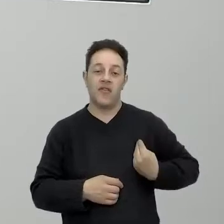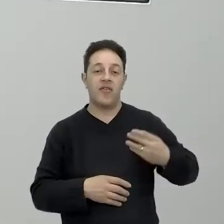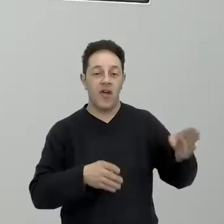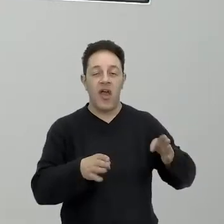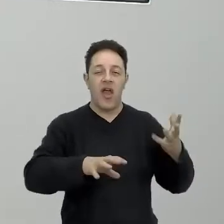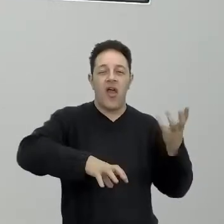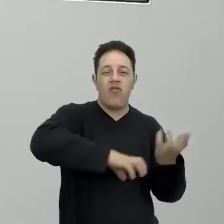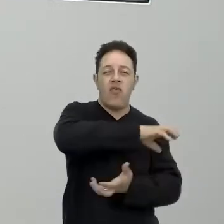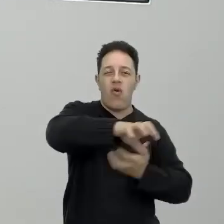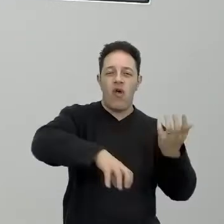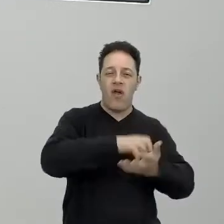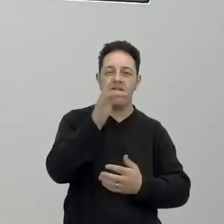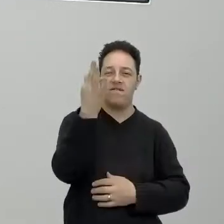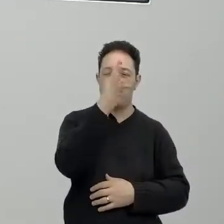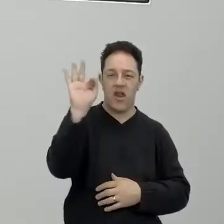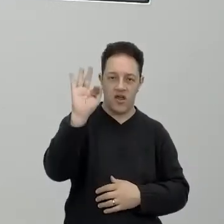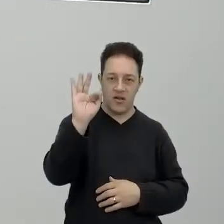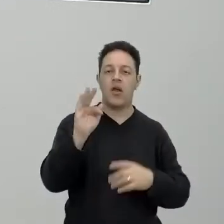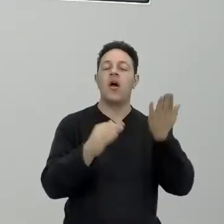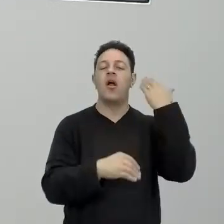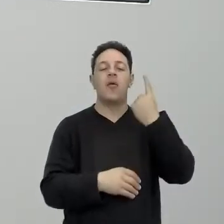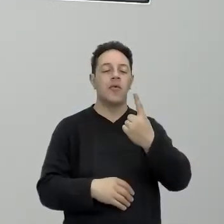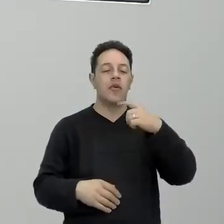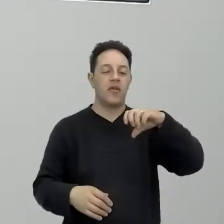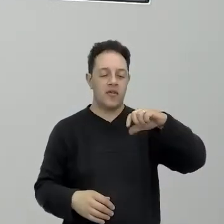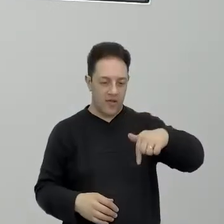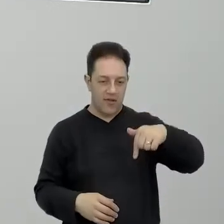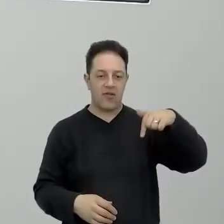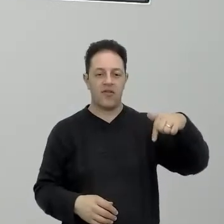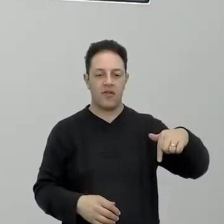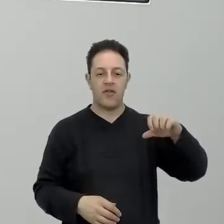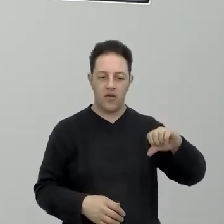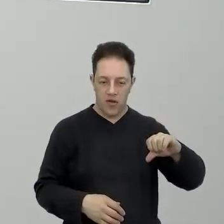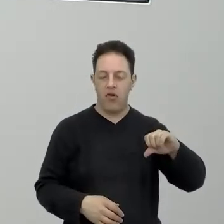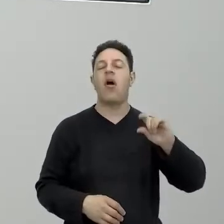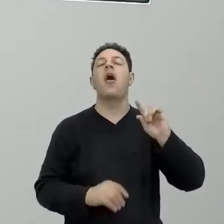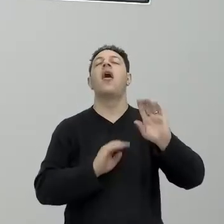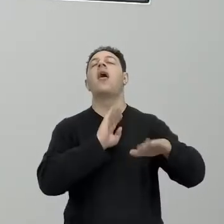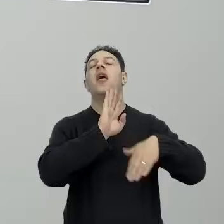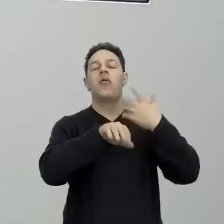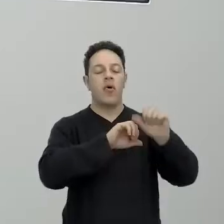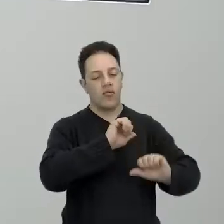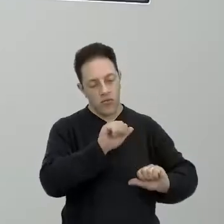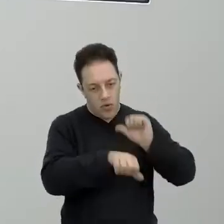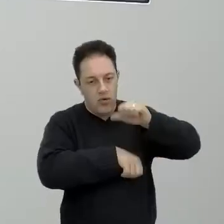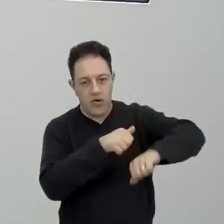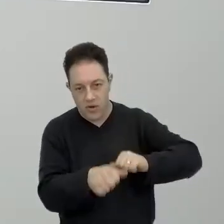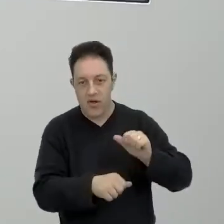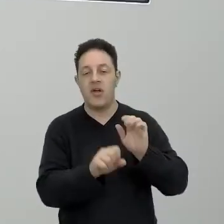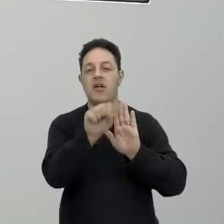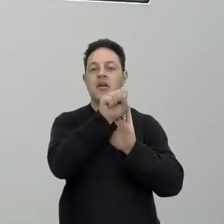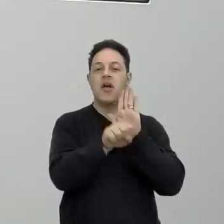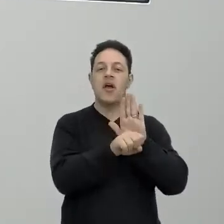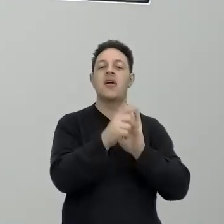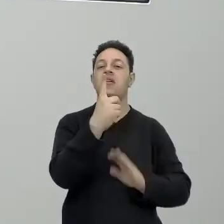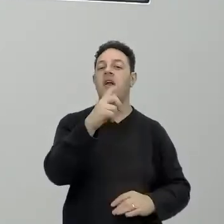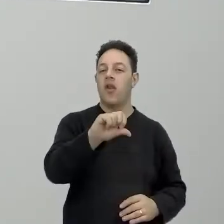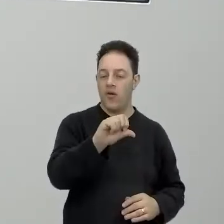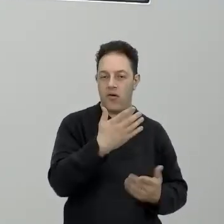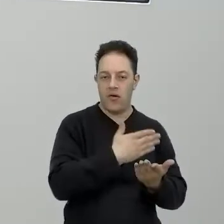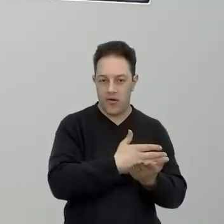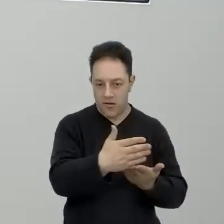né? 1789 e essa virada aí também. Então, já entrando no século XIX,